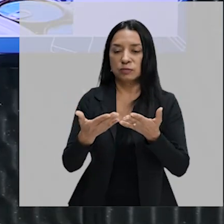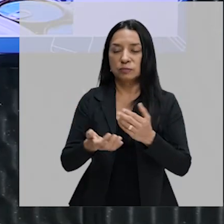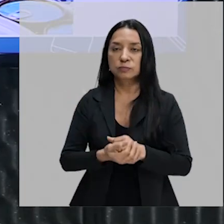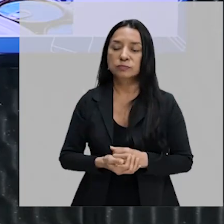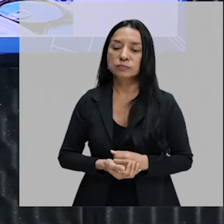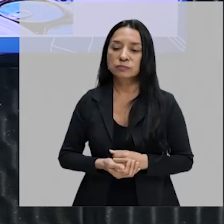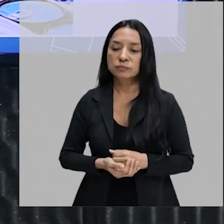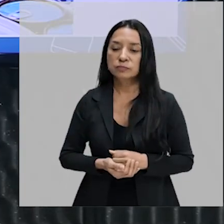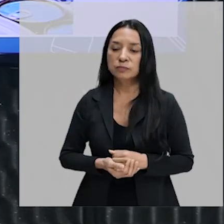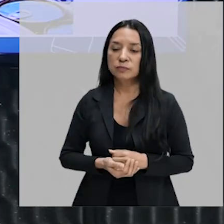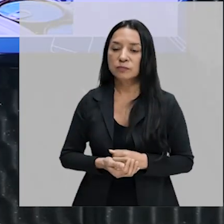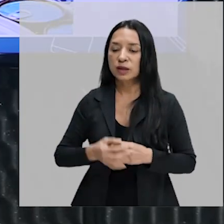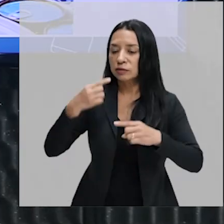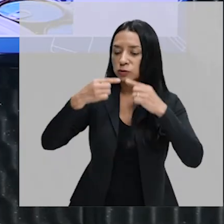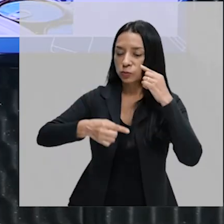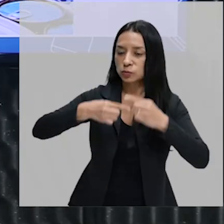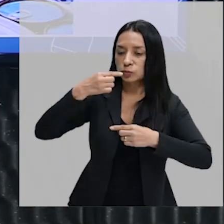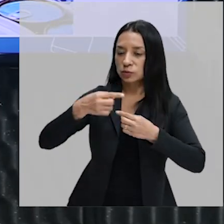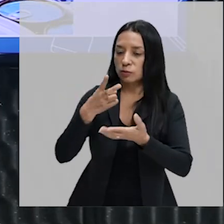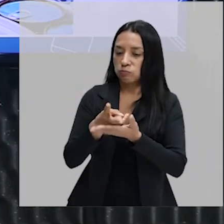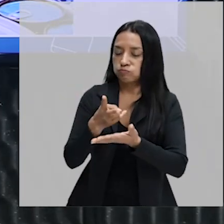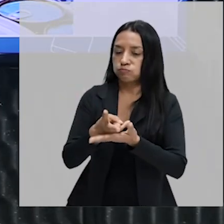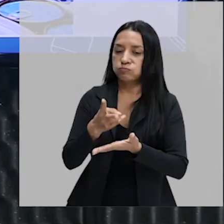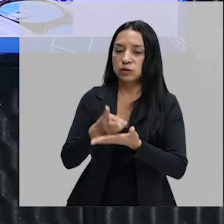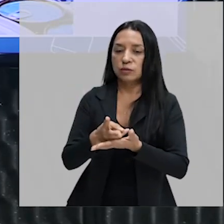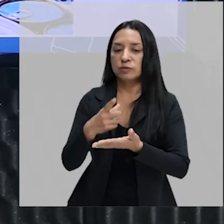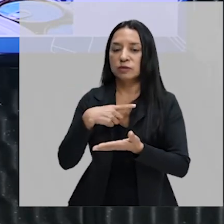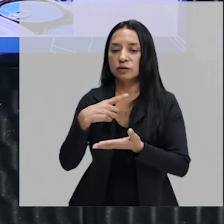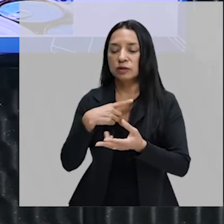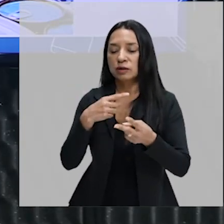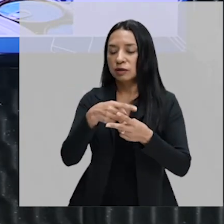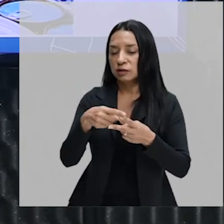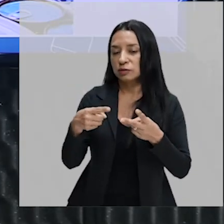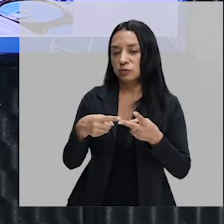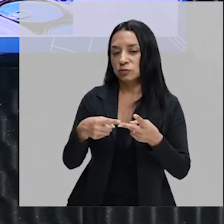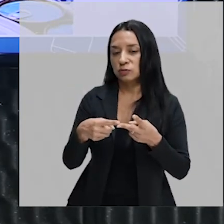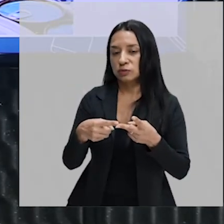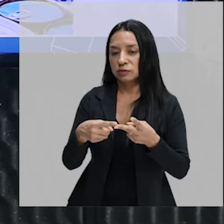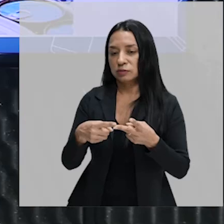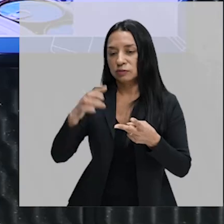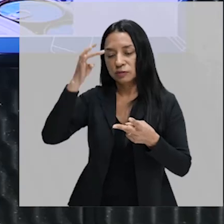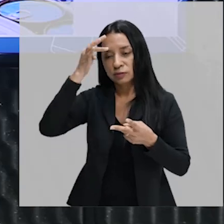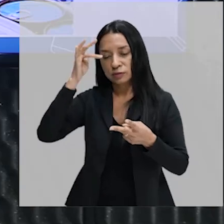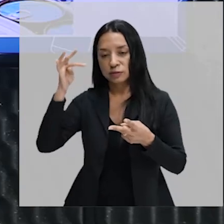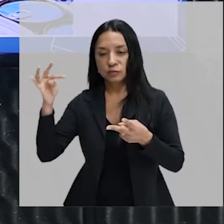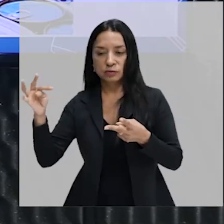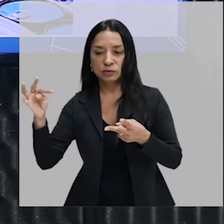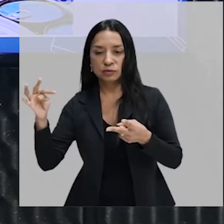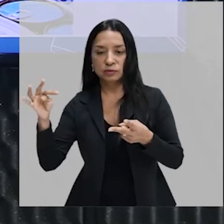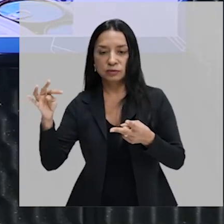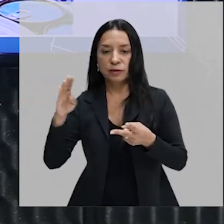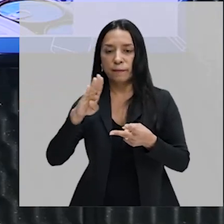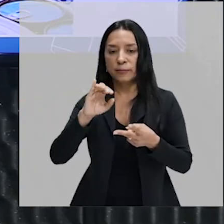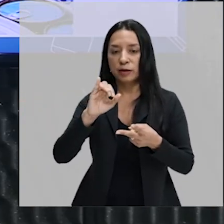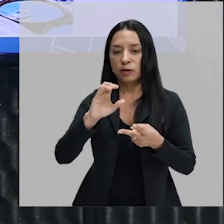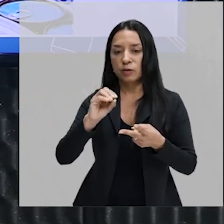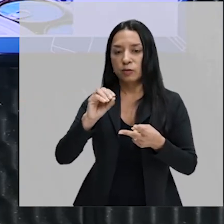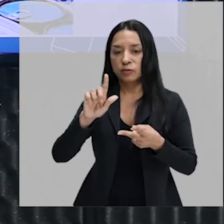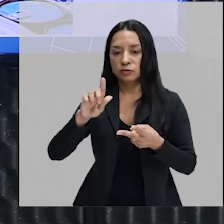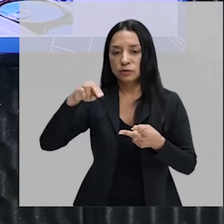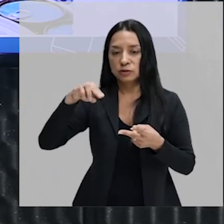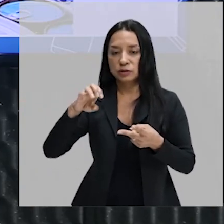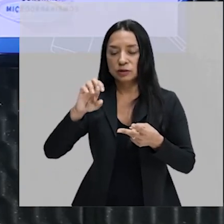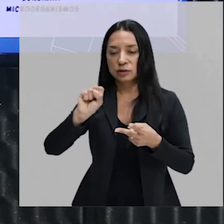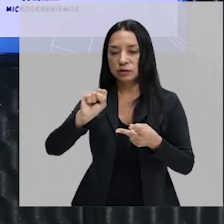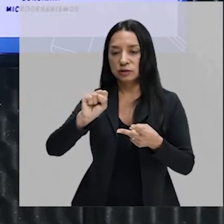pessoal, essa briga constante que existiu entre a biogênese e a abiogênese, tá?